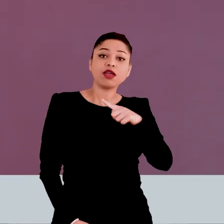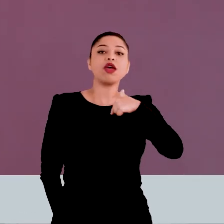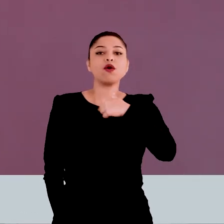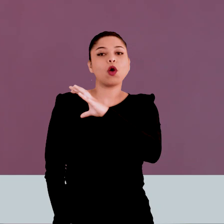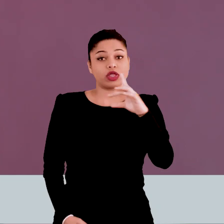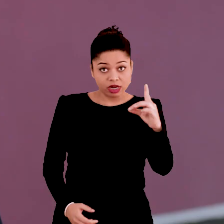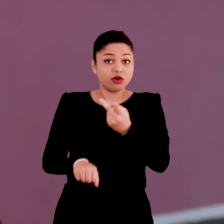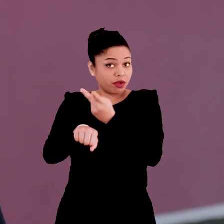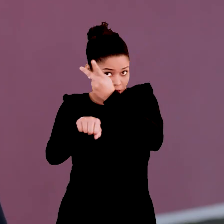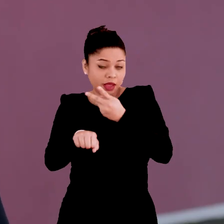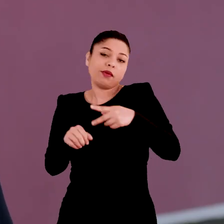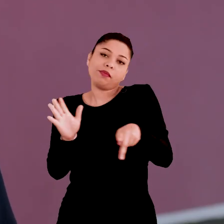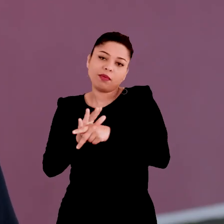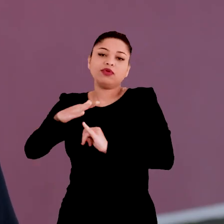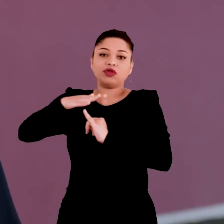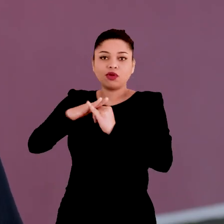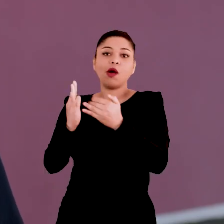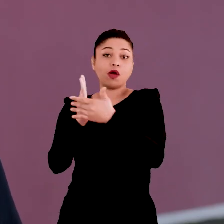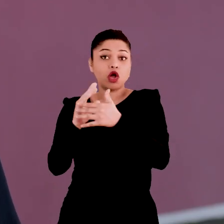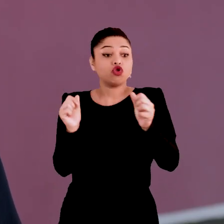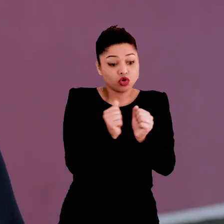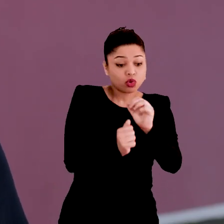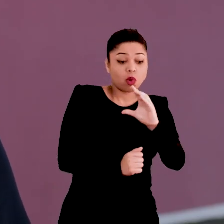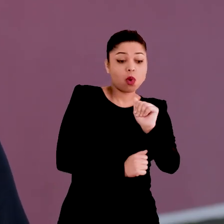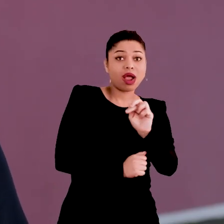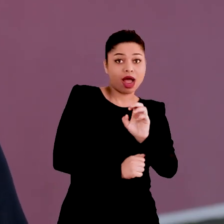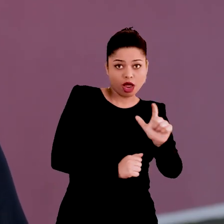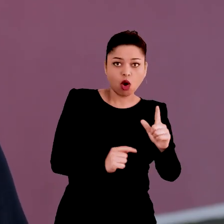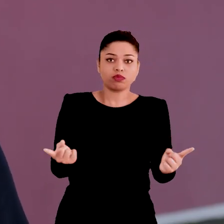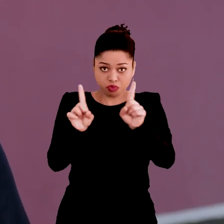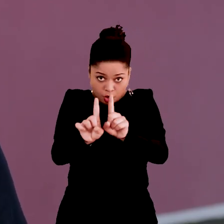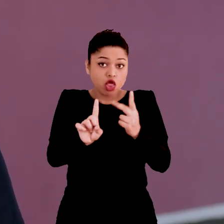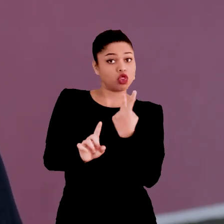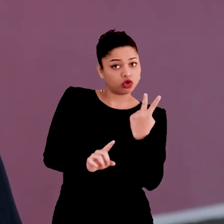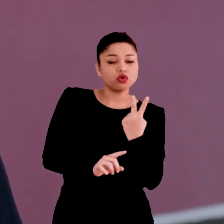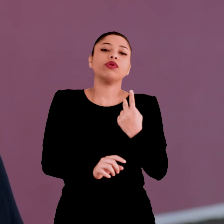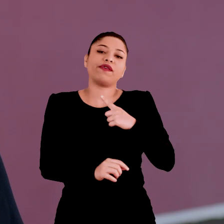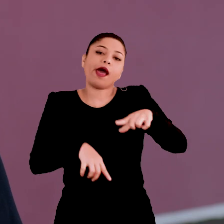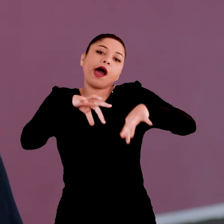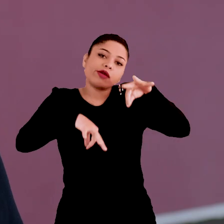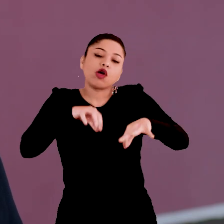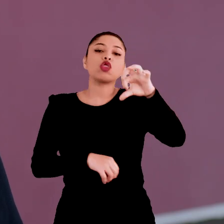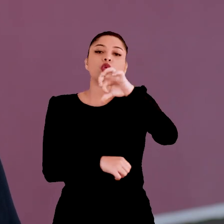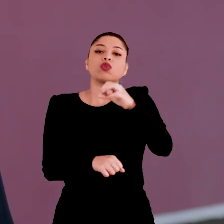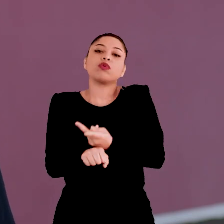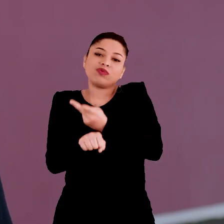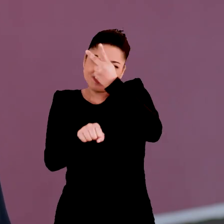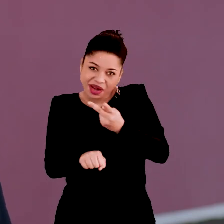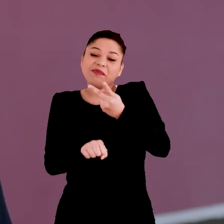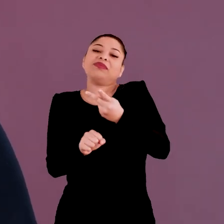prêmios do Instituto Tomiotaki e, juntamente com a Carol Tonetti, fiz a curadoria da exposição do 9º Prêmio Arquitetura